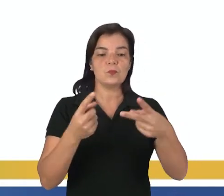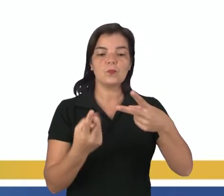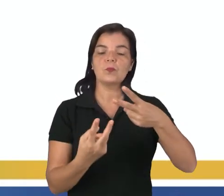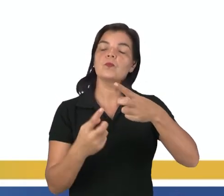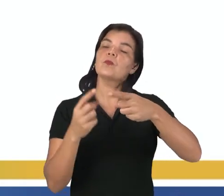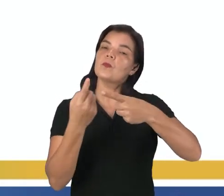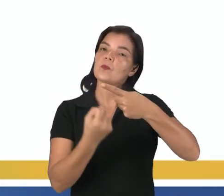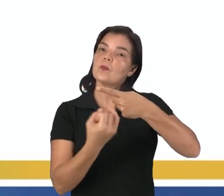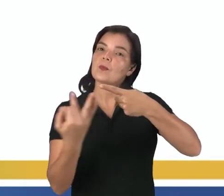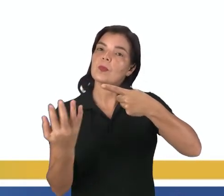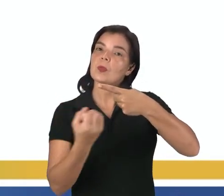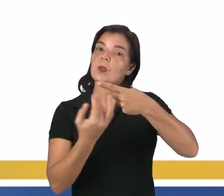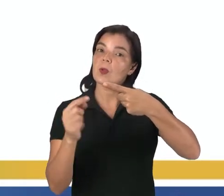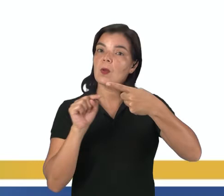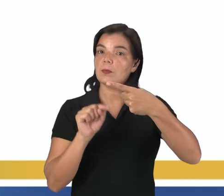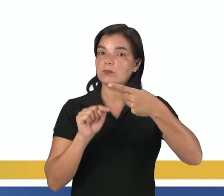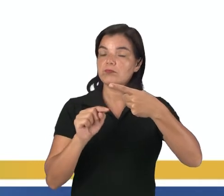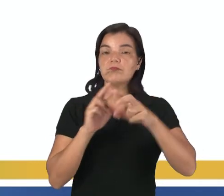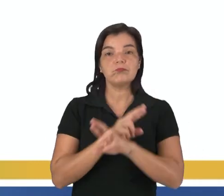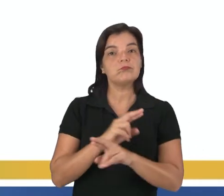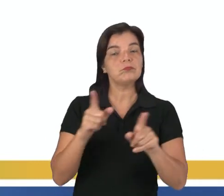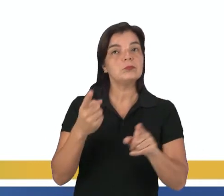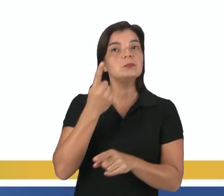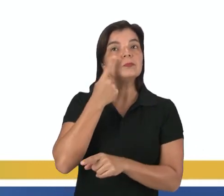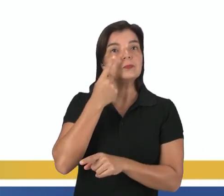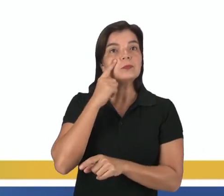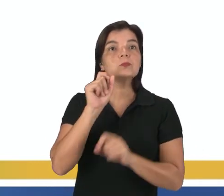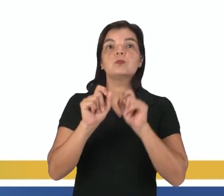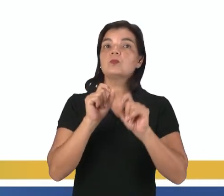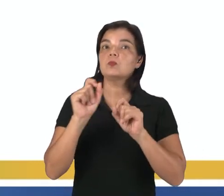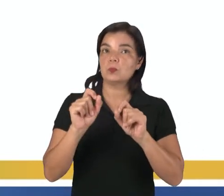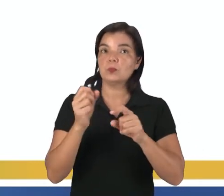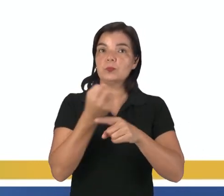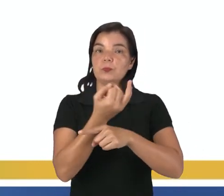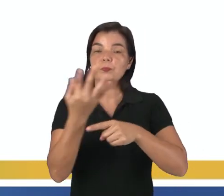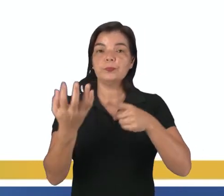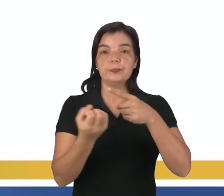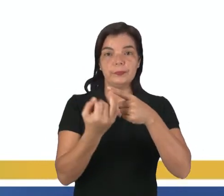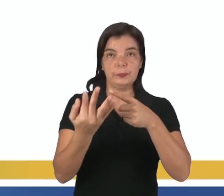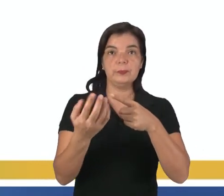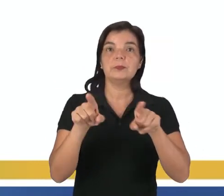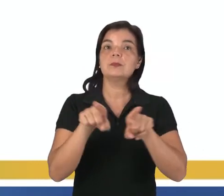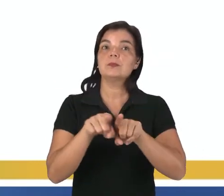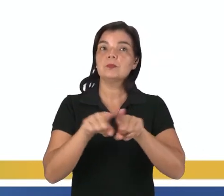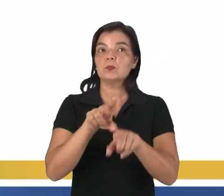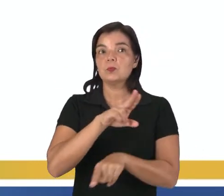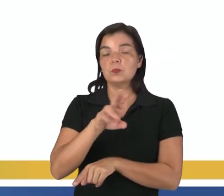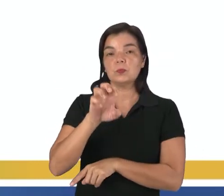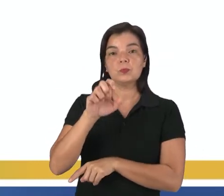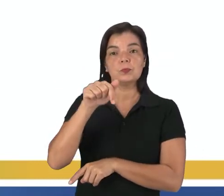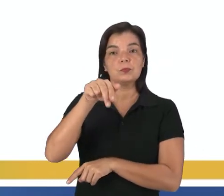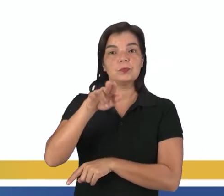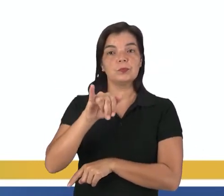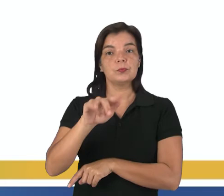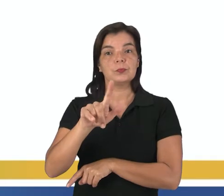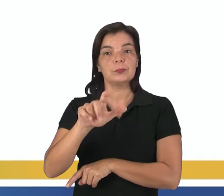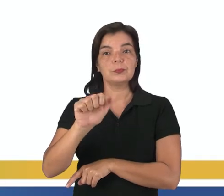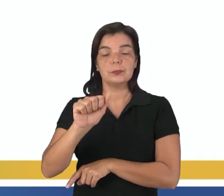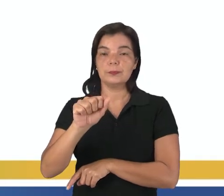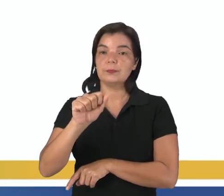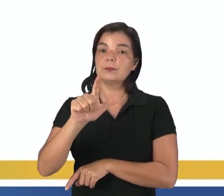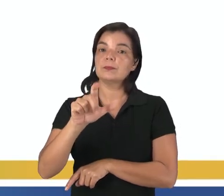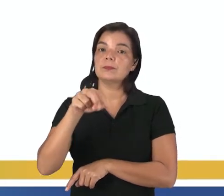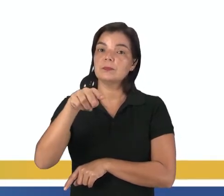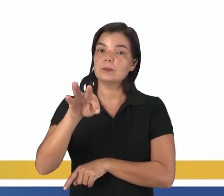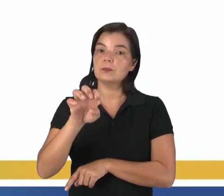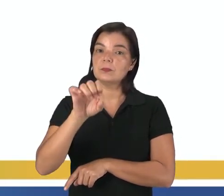denominadores são diferentes, nós devemos encontrar frações equivalentes com o objetivo de tornar os